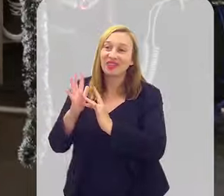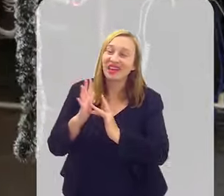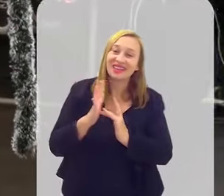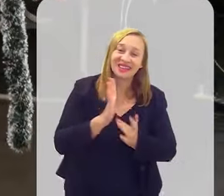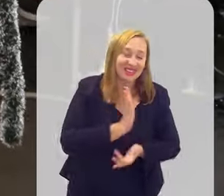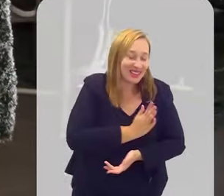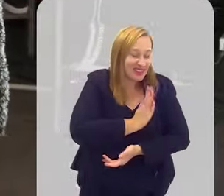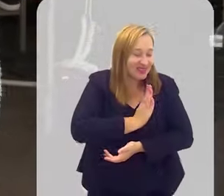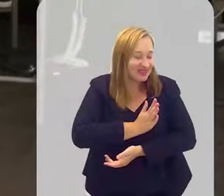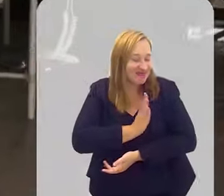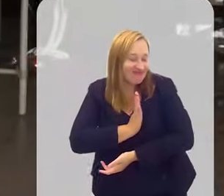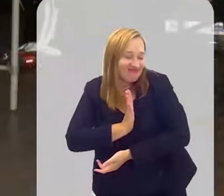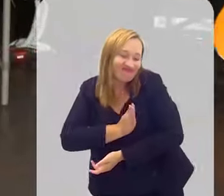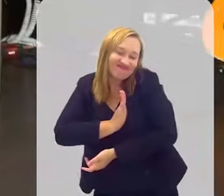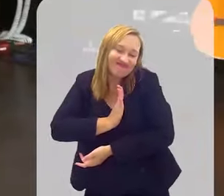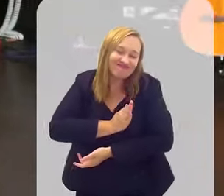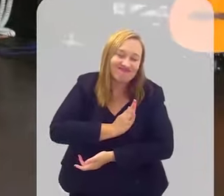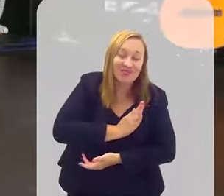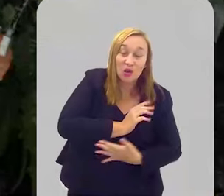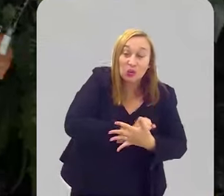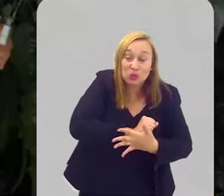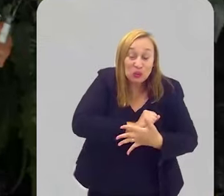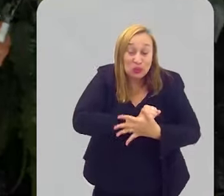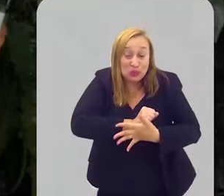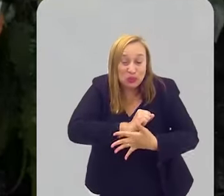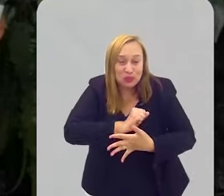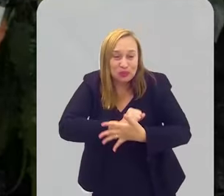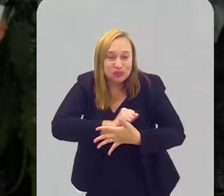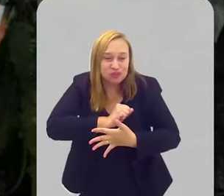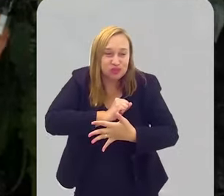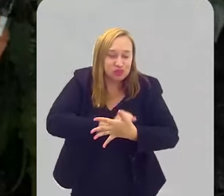Jesus que em meu